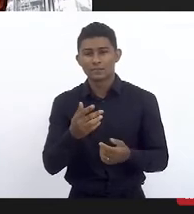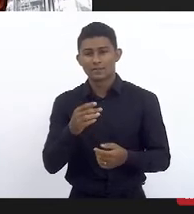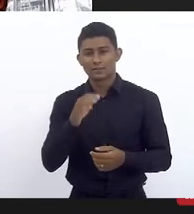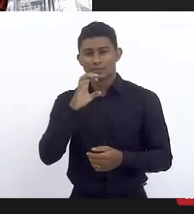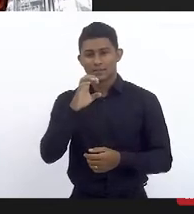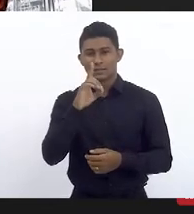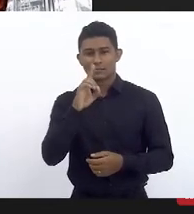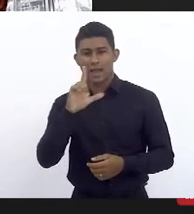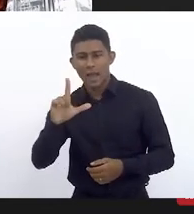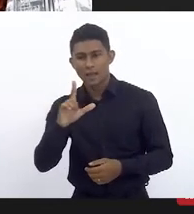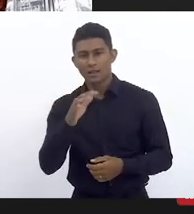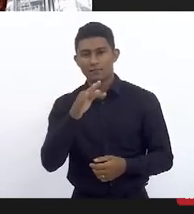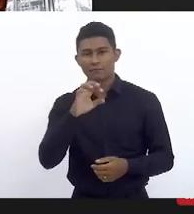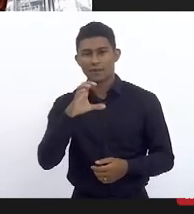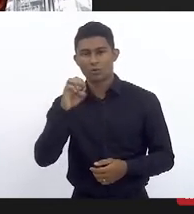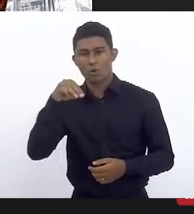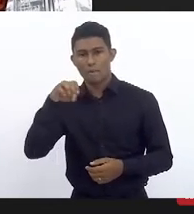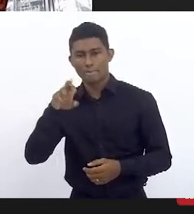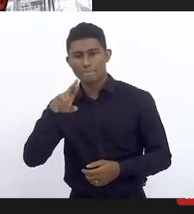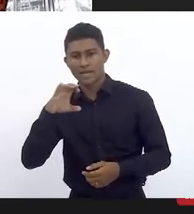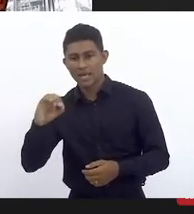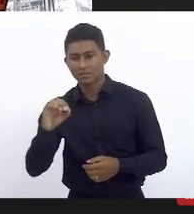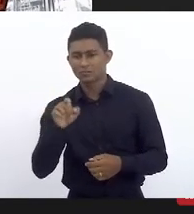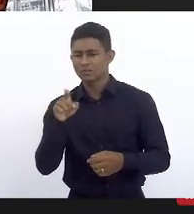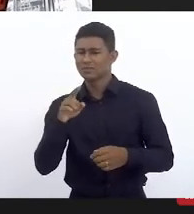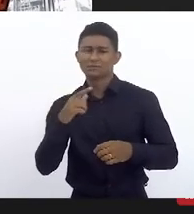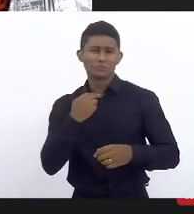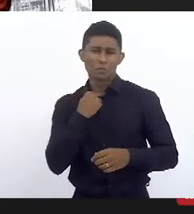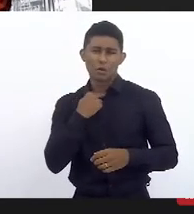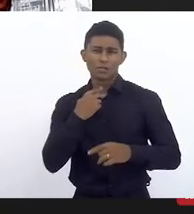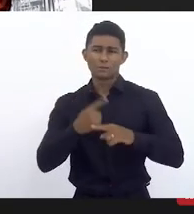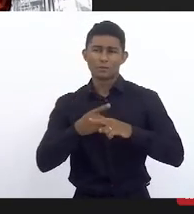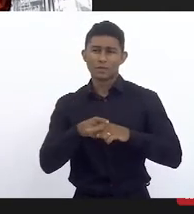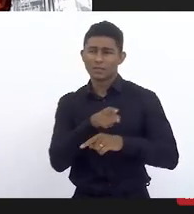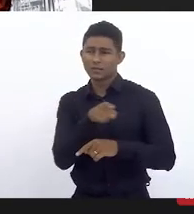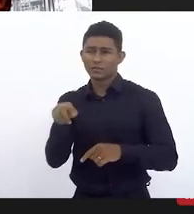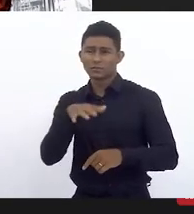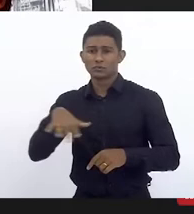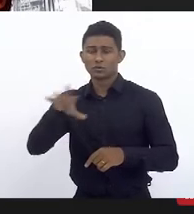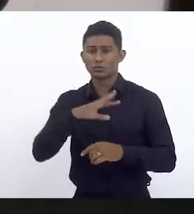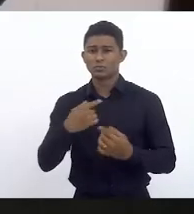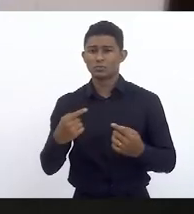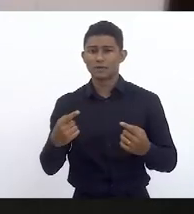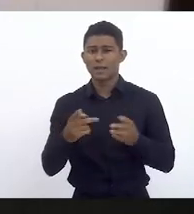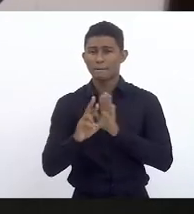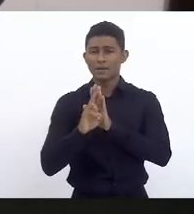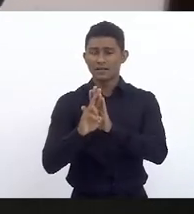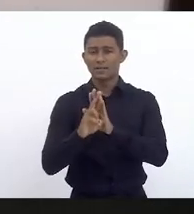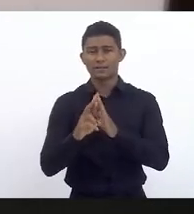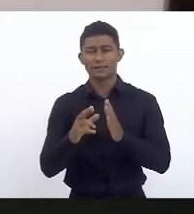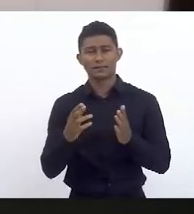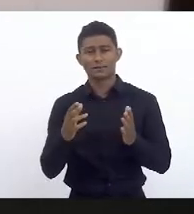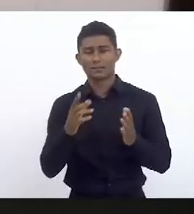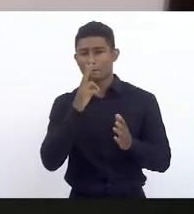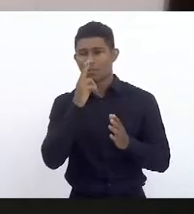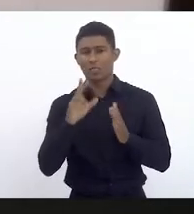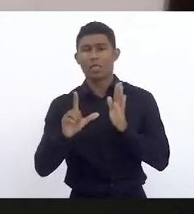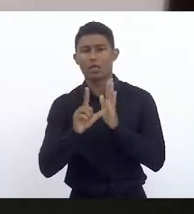três entidades que representam o comércio, né, Gilberto? Mas só aqui, no dia de hoje, além